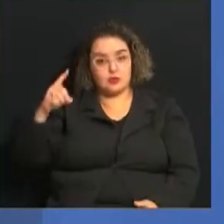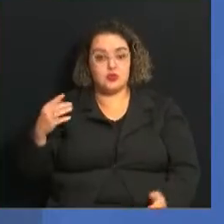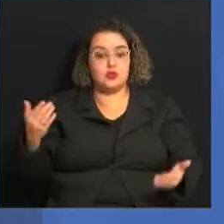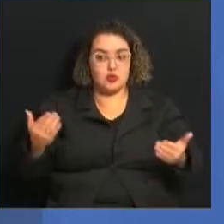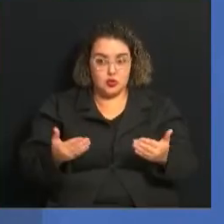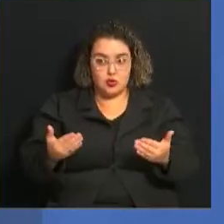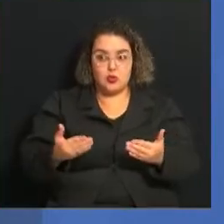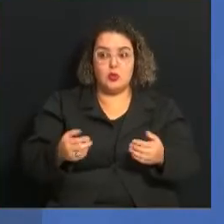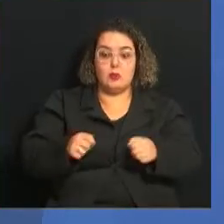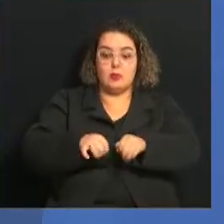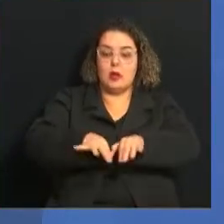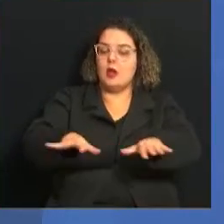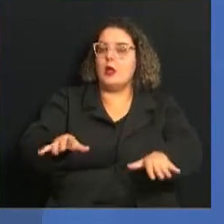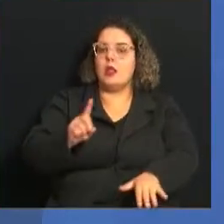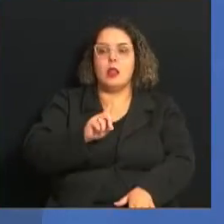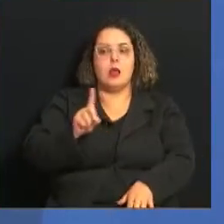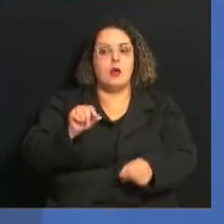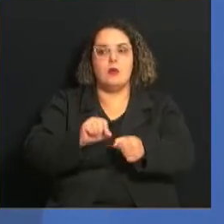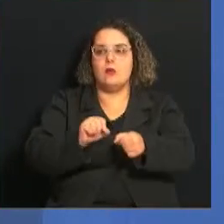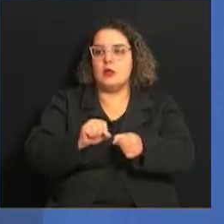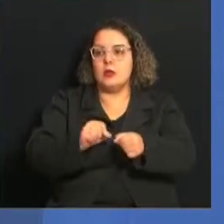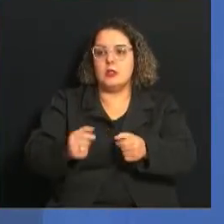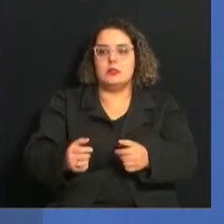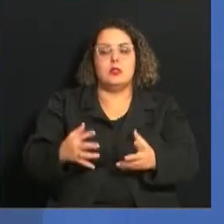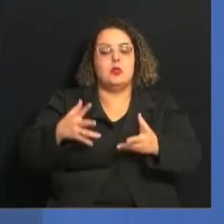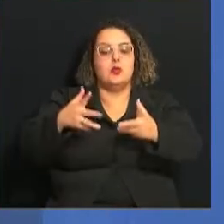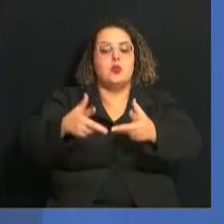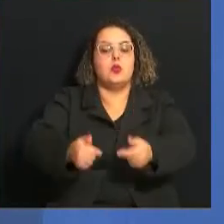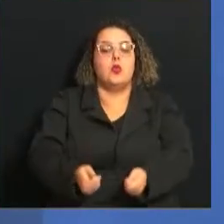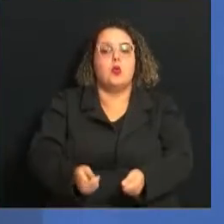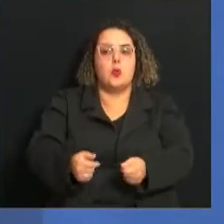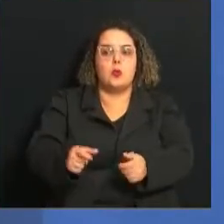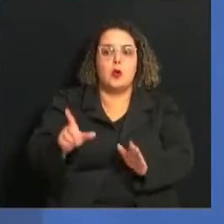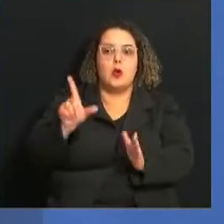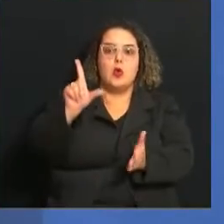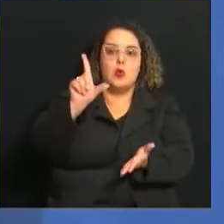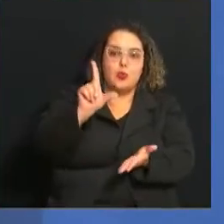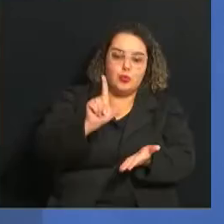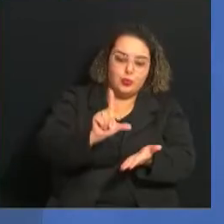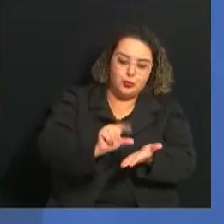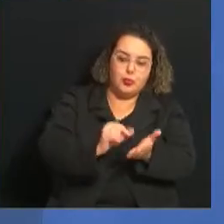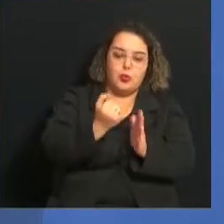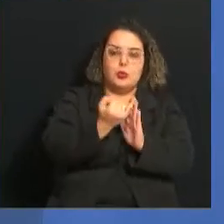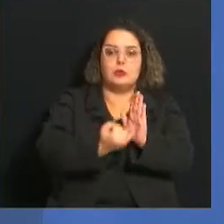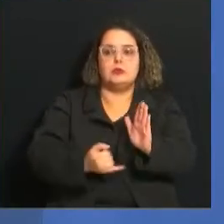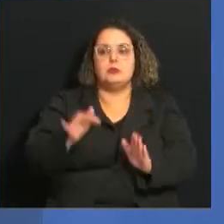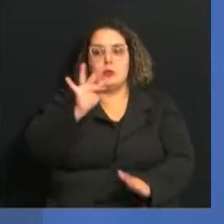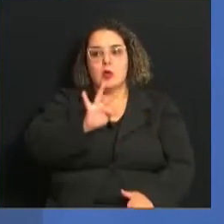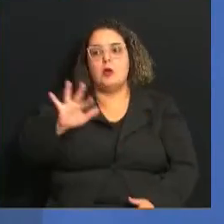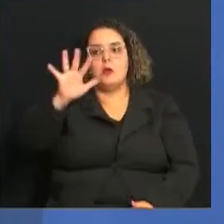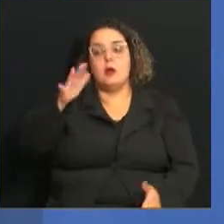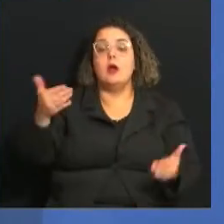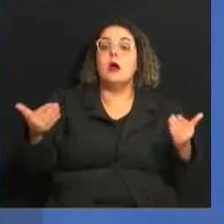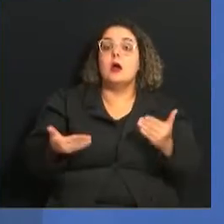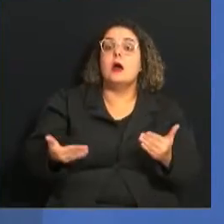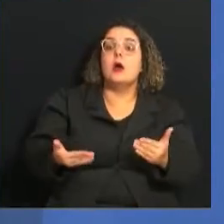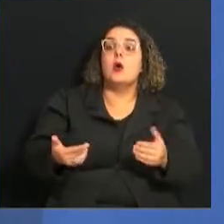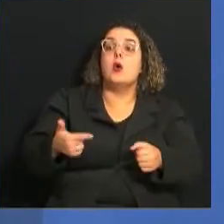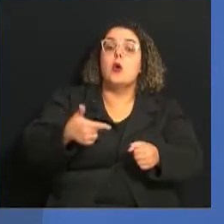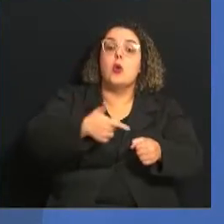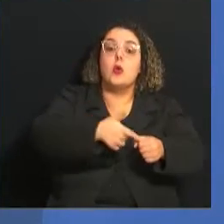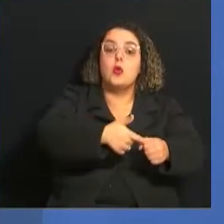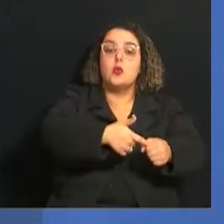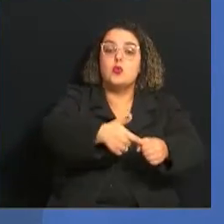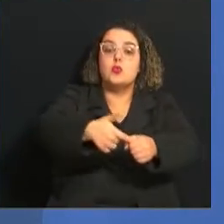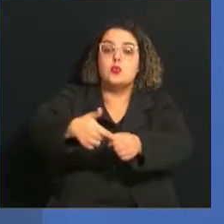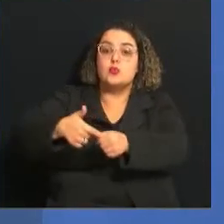distribuidoras não fizeram um repasse integral da redução dos impostos federais e agora os postos ainda